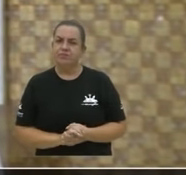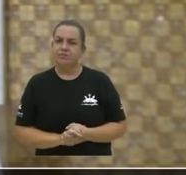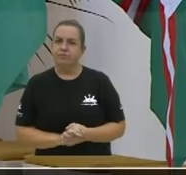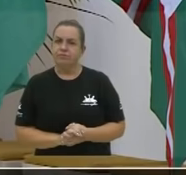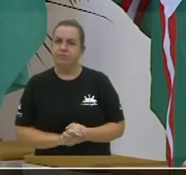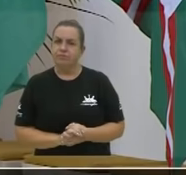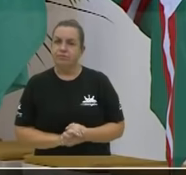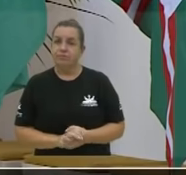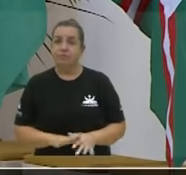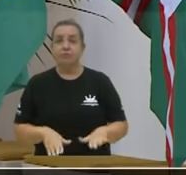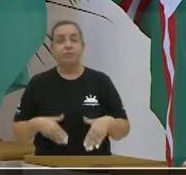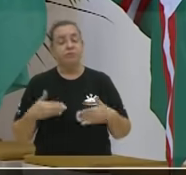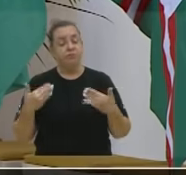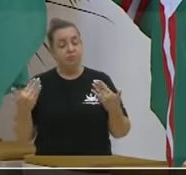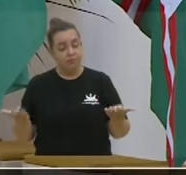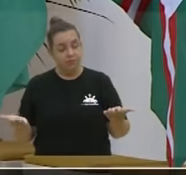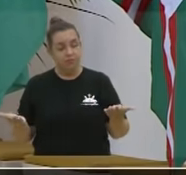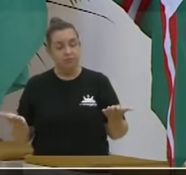Enquanto terreno,